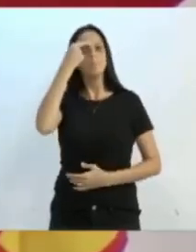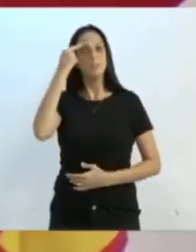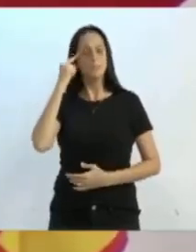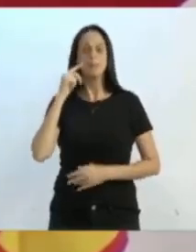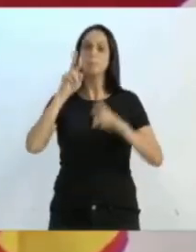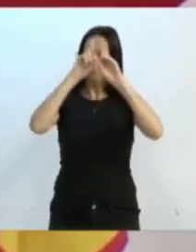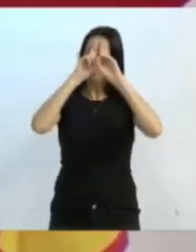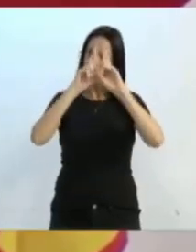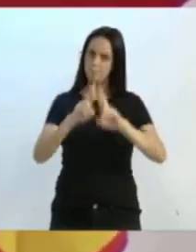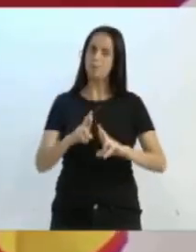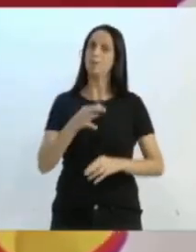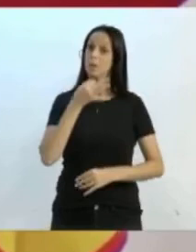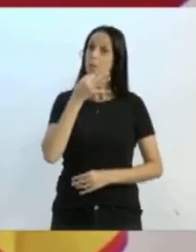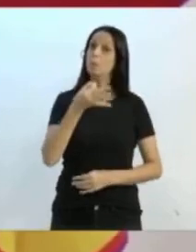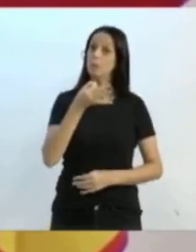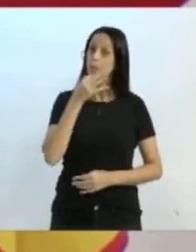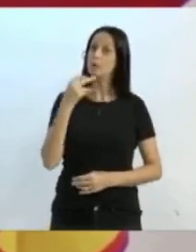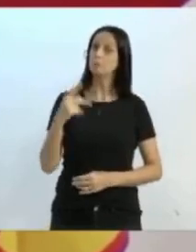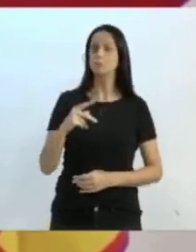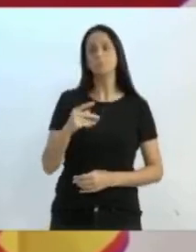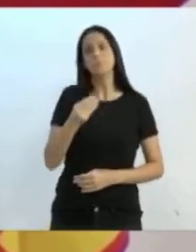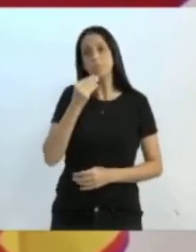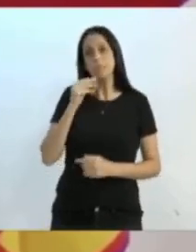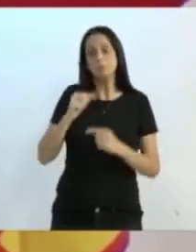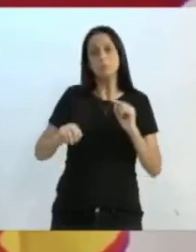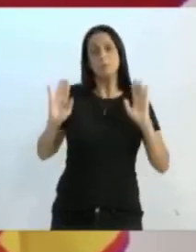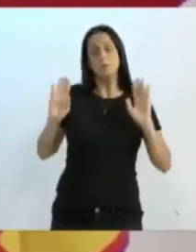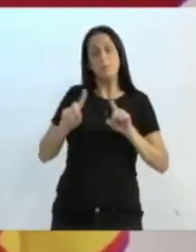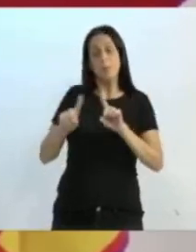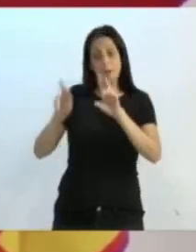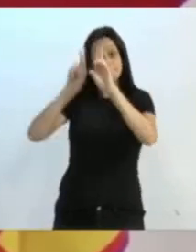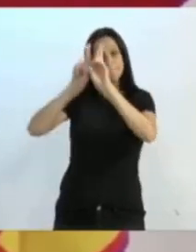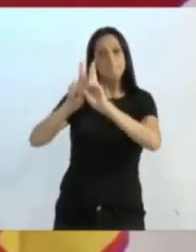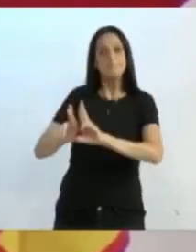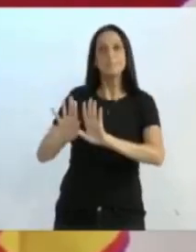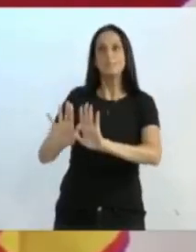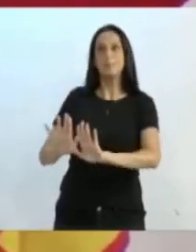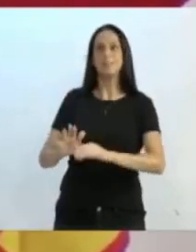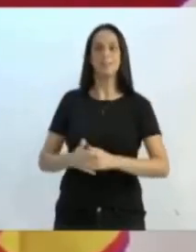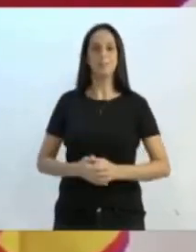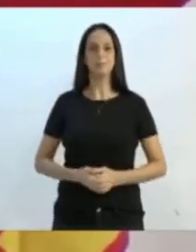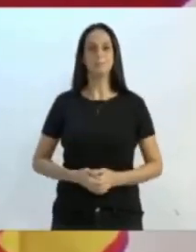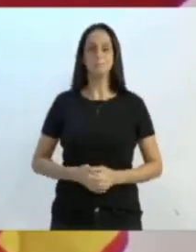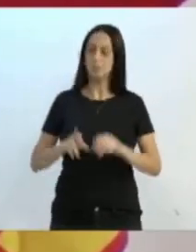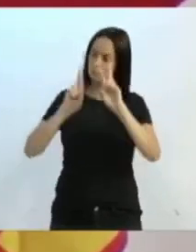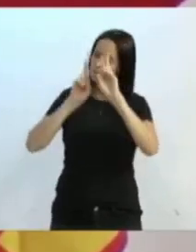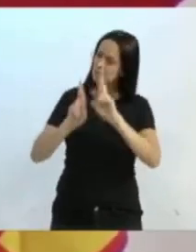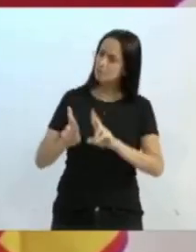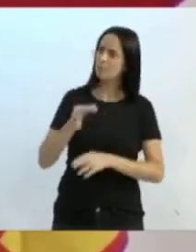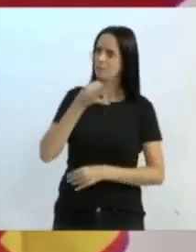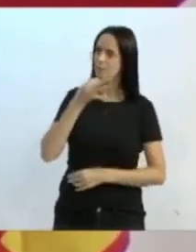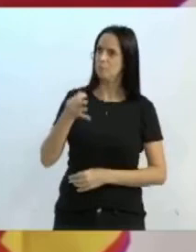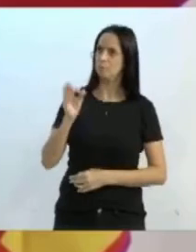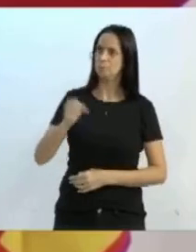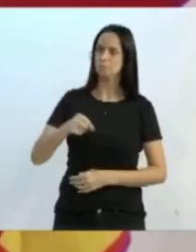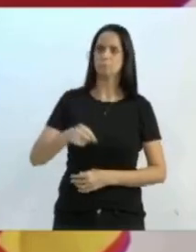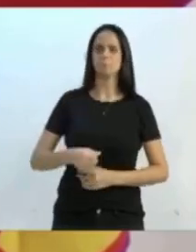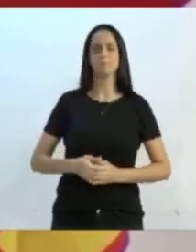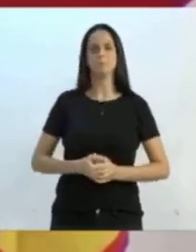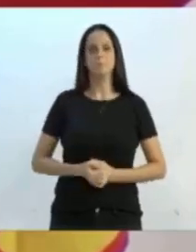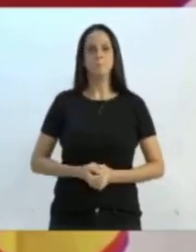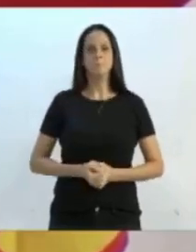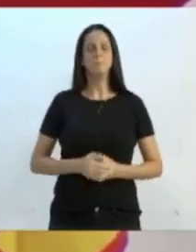respeito a sua opinião, embora eu discorde, mas deve ser respeitada a sua opinião. Quando